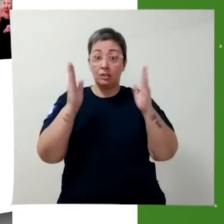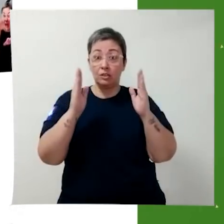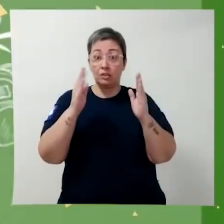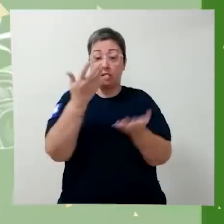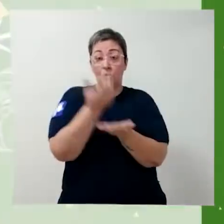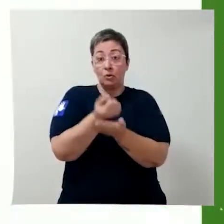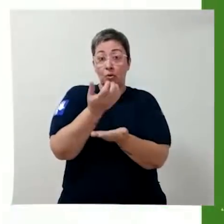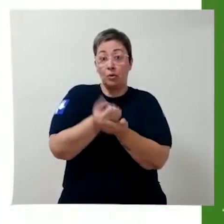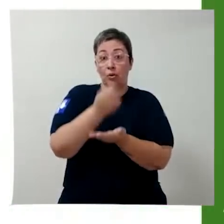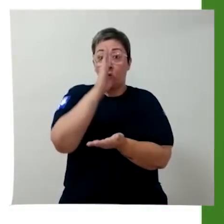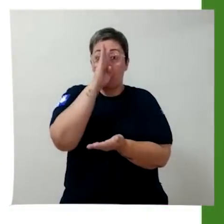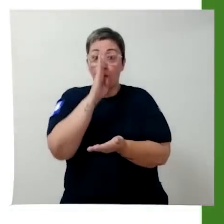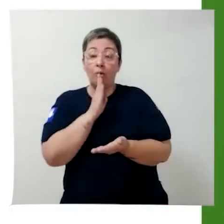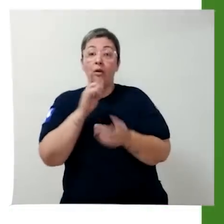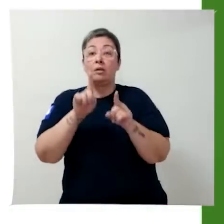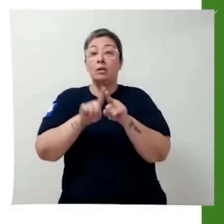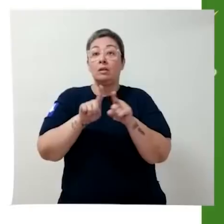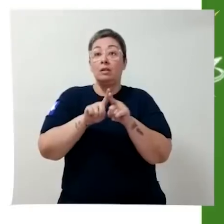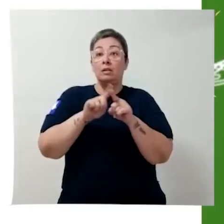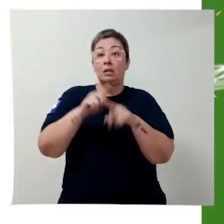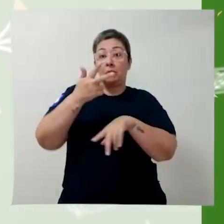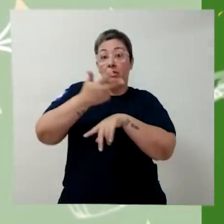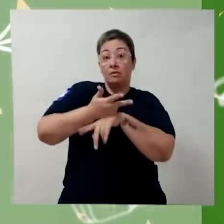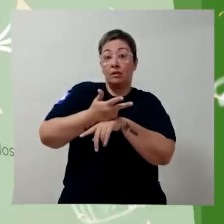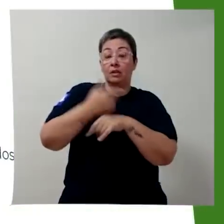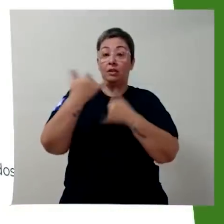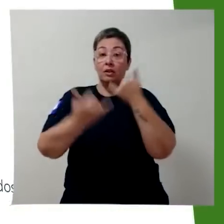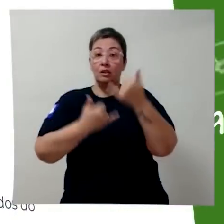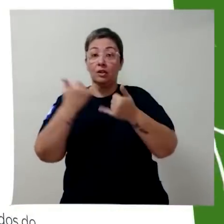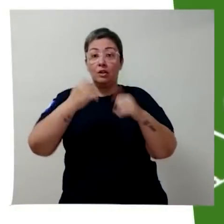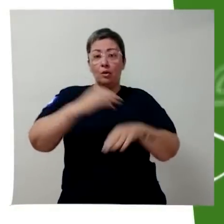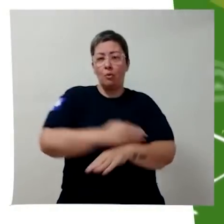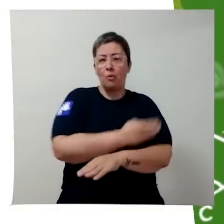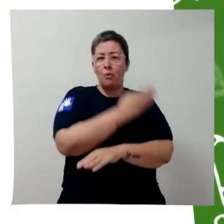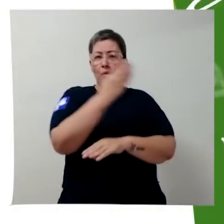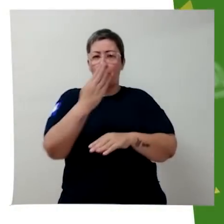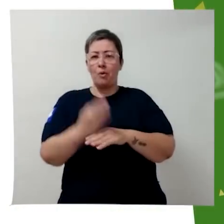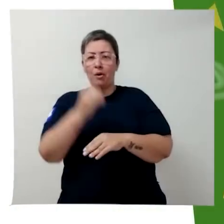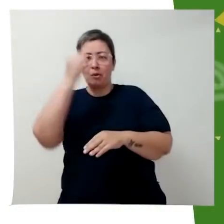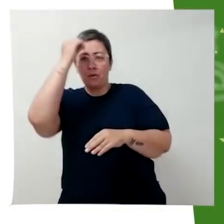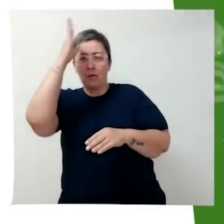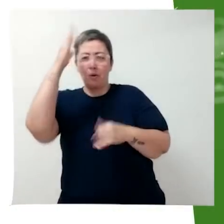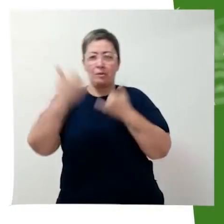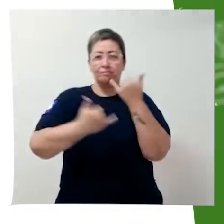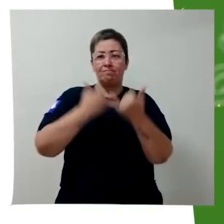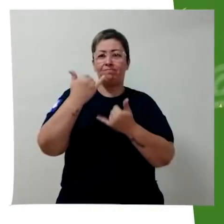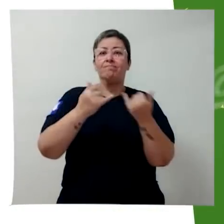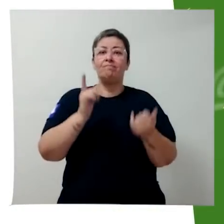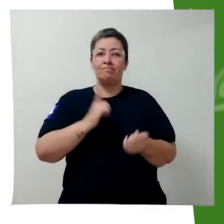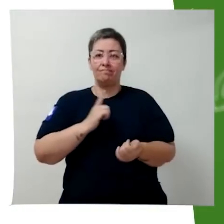baixar gratuitamente, além de vídeos e jogos para deixar seu dia repleto de conhecimento e diversão.